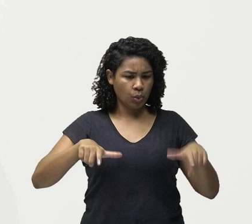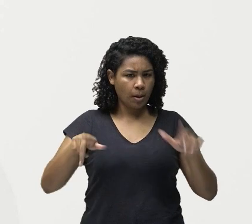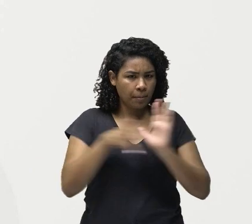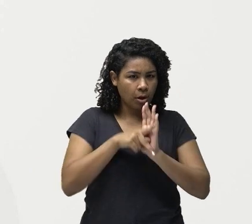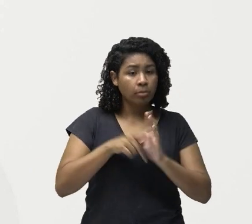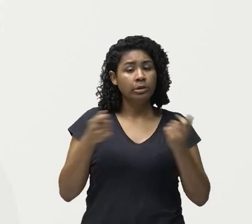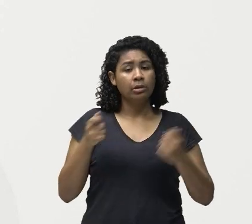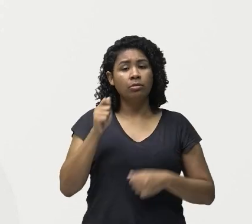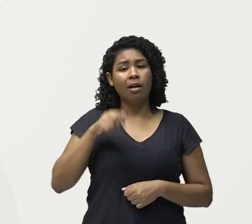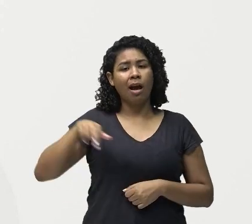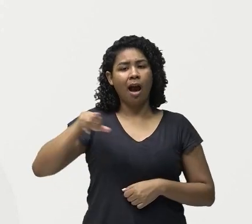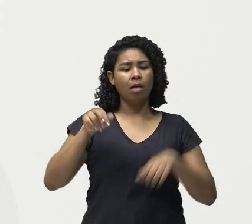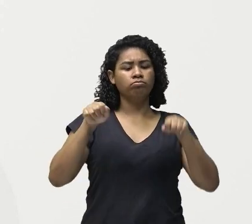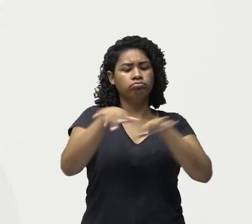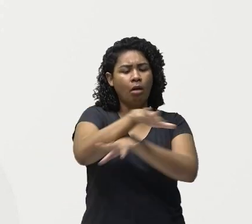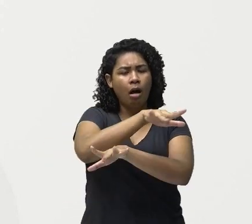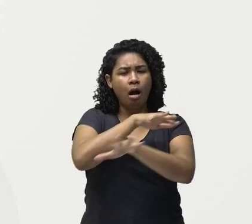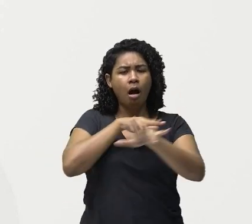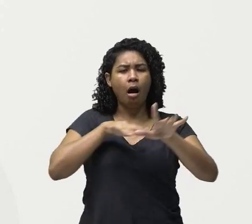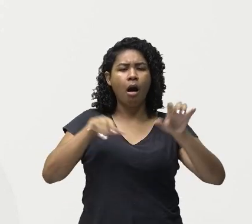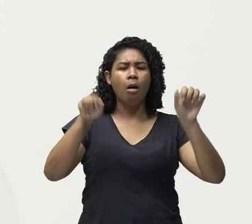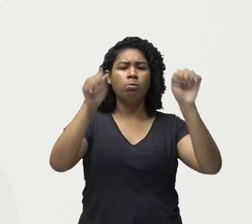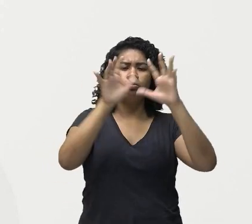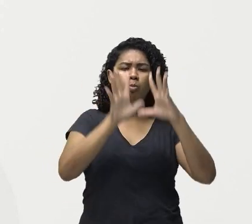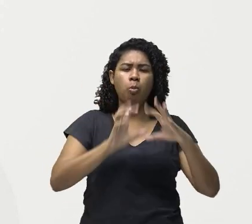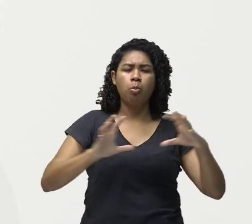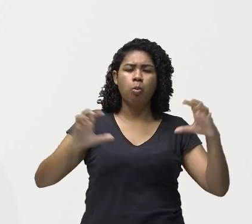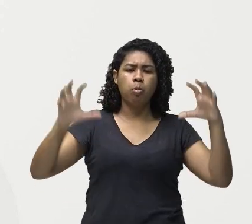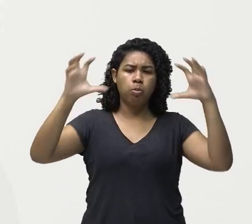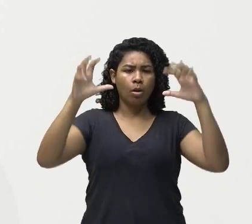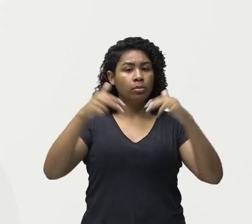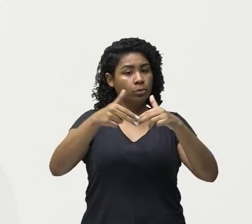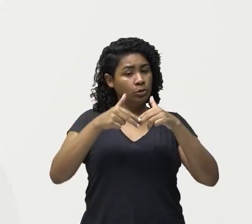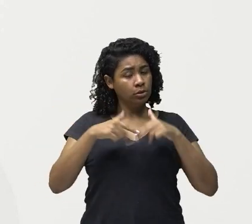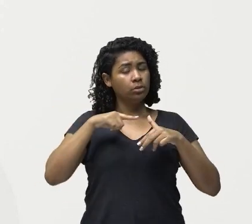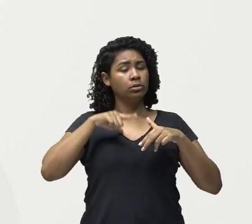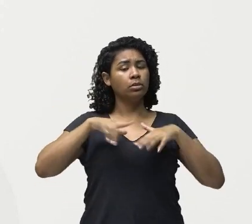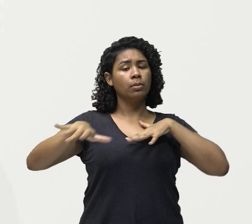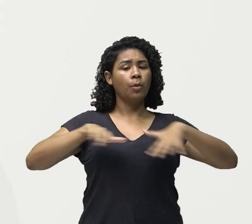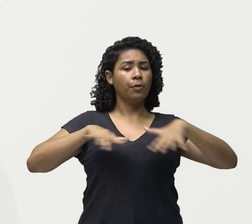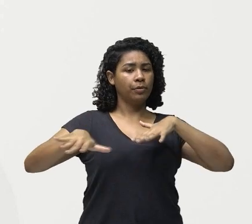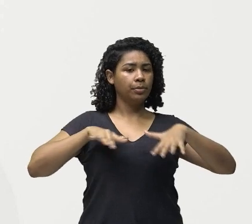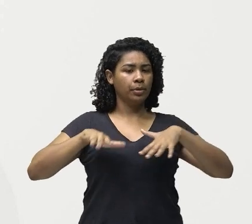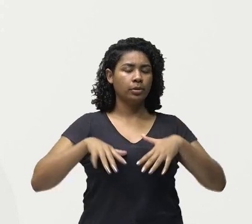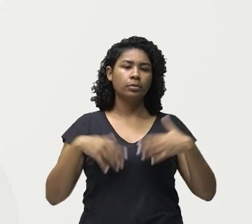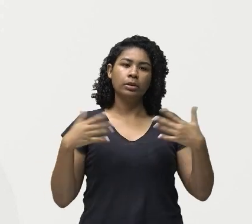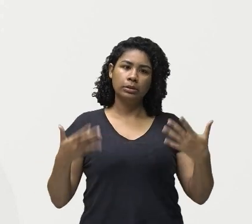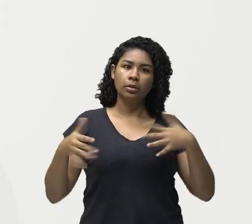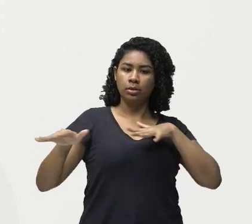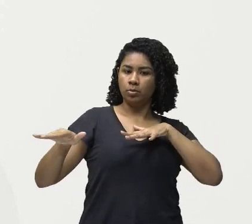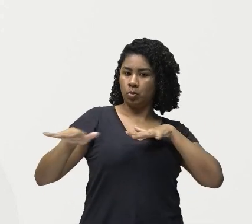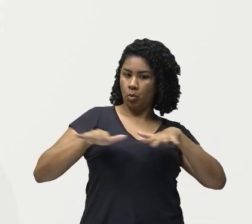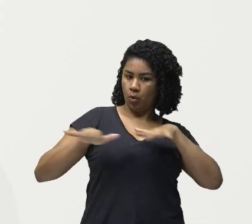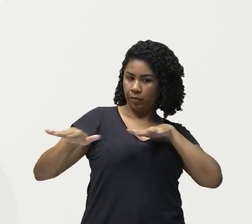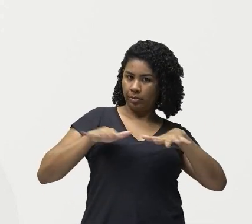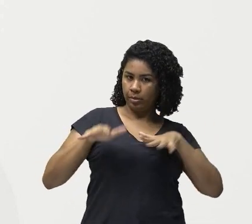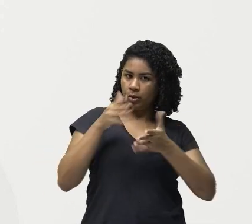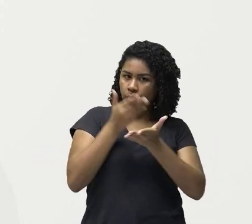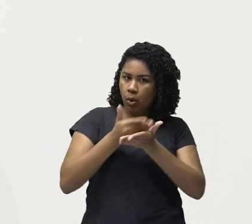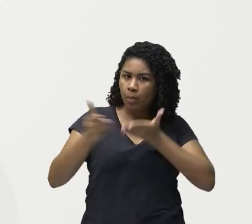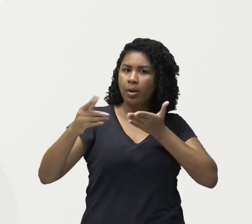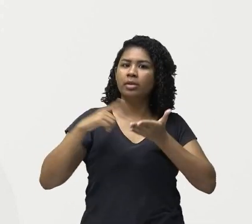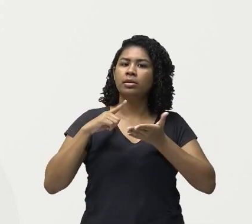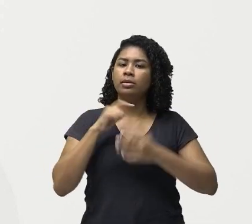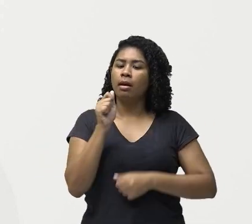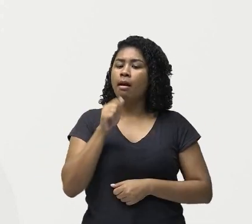ocupa, mas para isso tem que se movimentar. Durante esse deslocamento, forma-se uma corrente